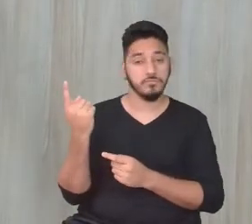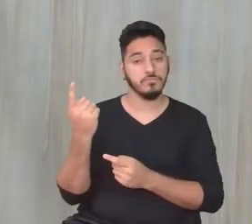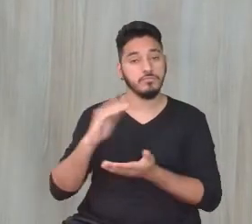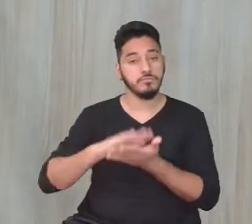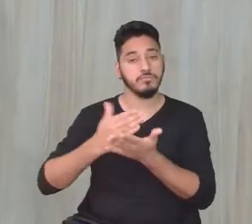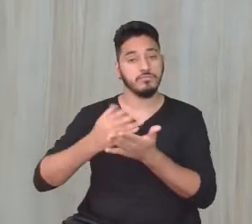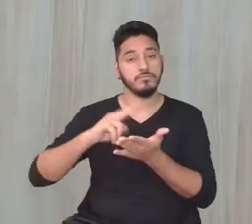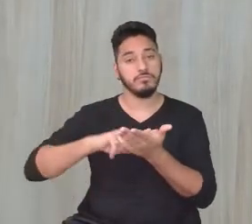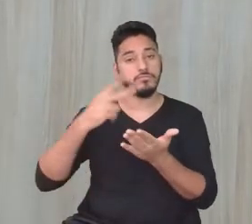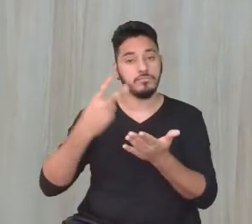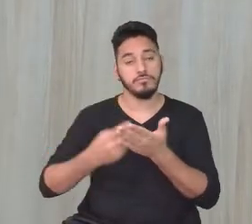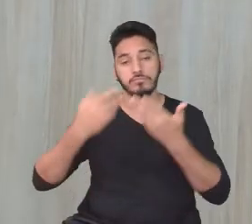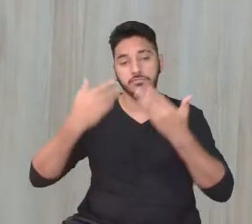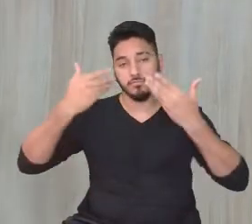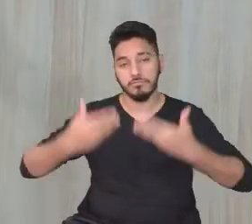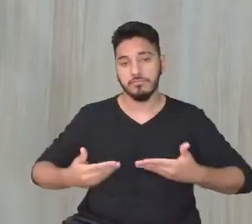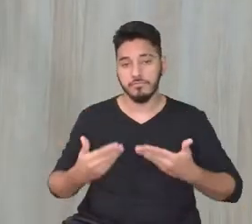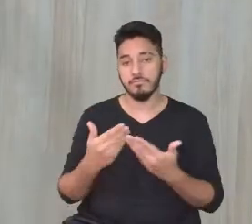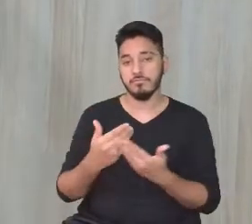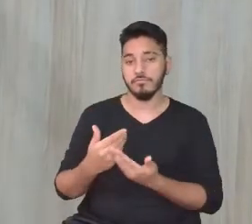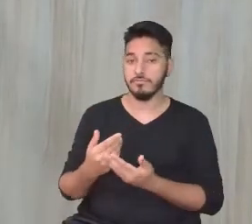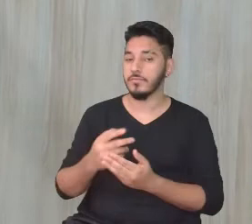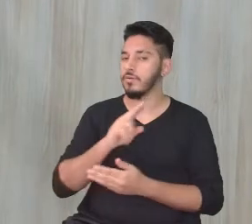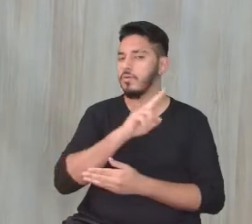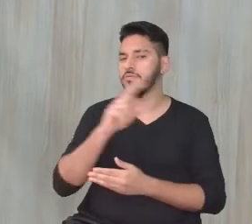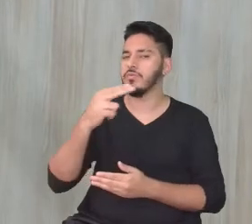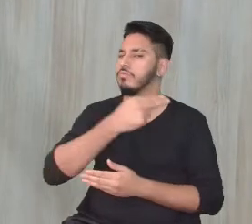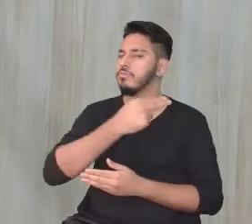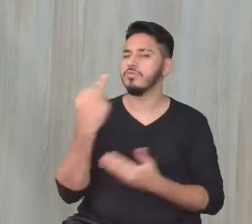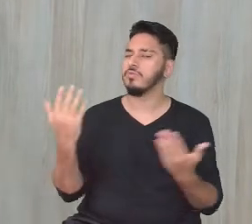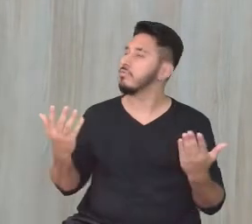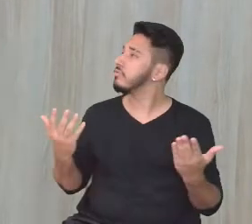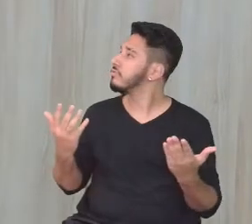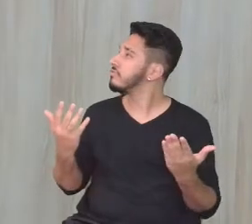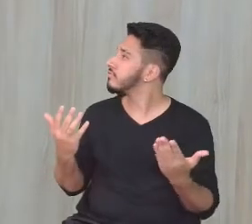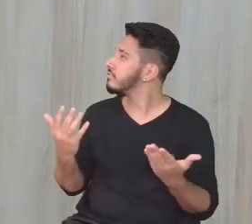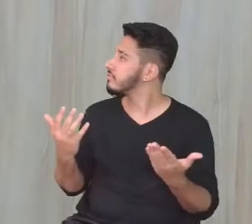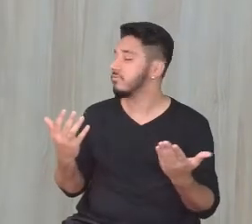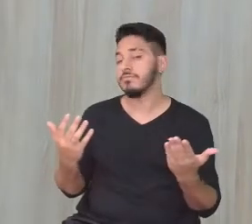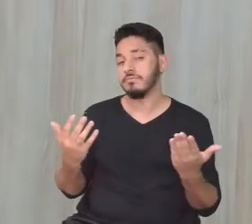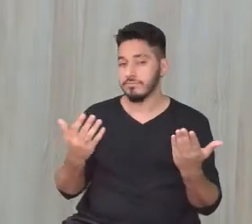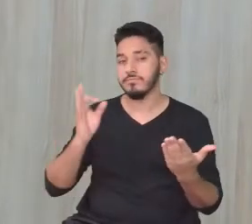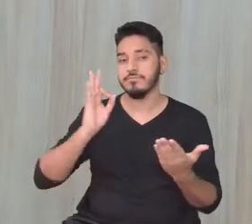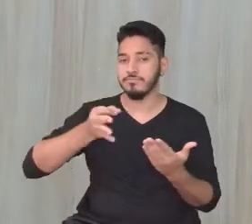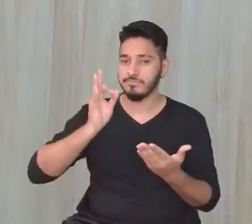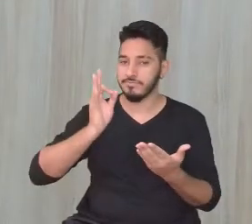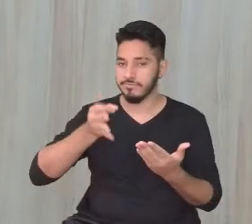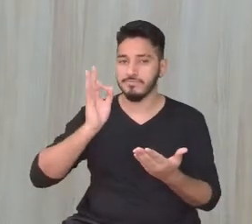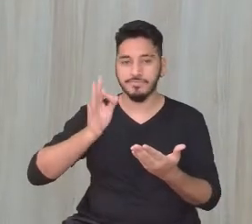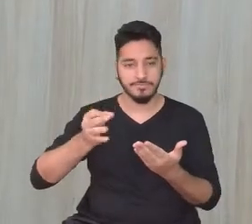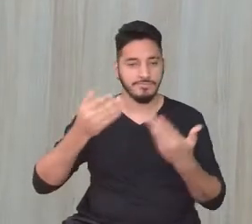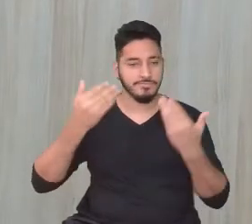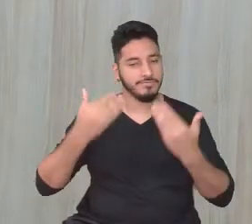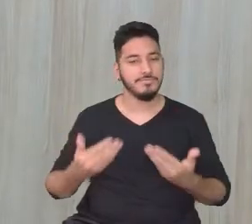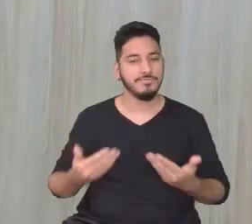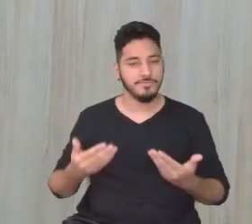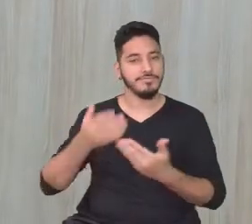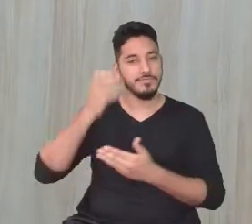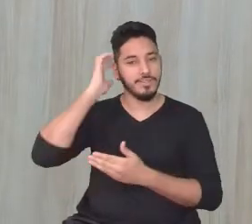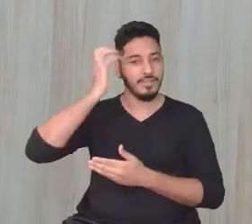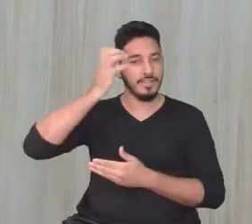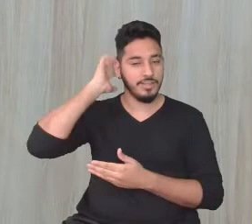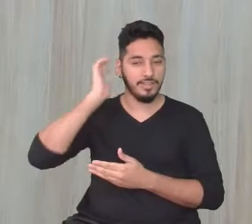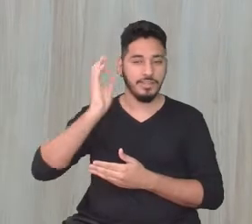aqui fazendo atualização de livros pessoal Diga aí só se leva o nome de se lembra lá nossa que ele disse não é vai weverton weverton